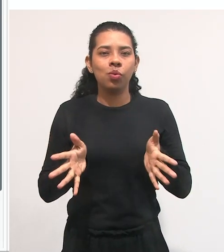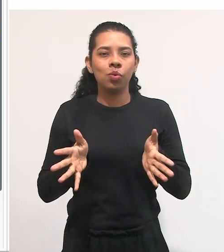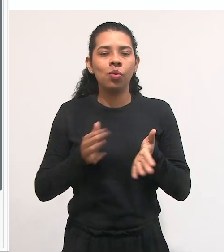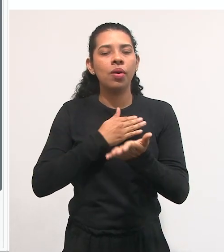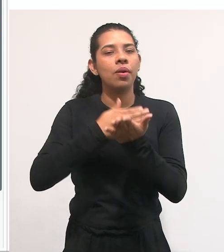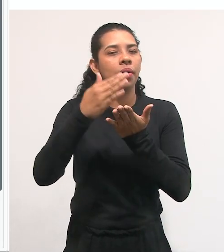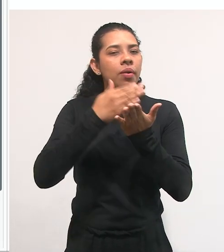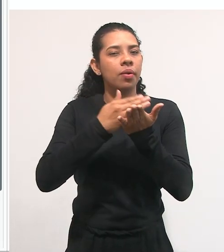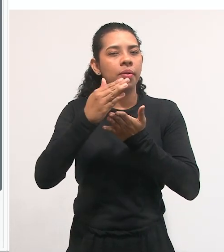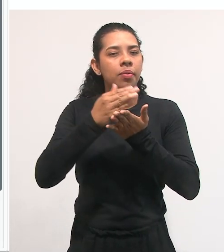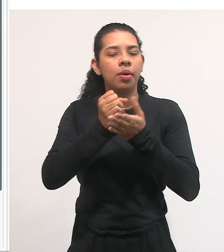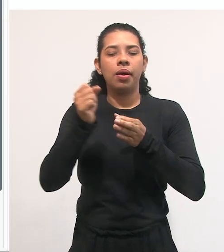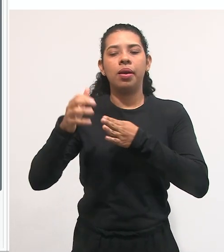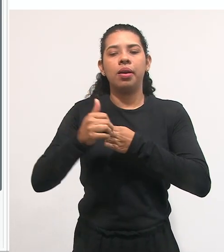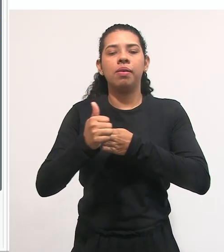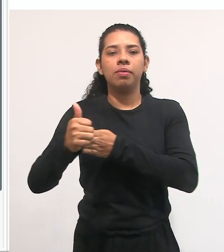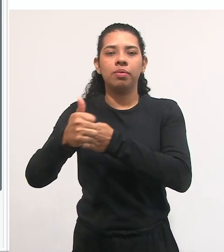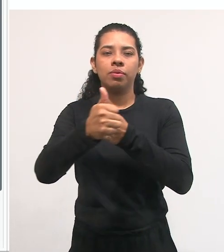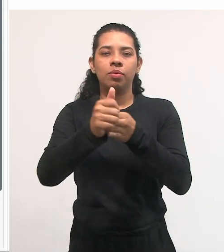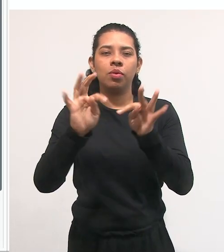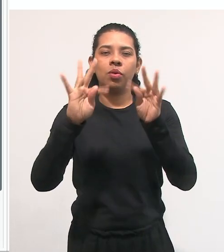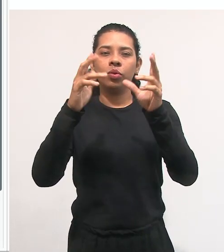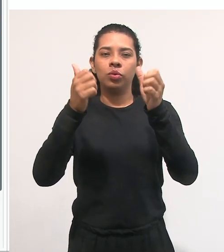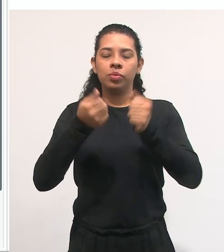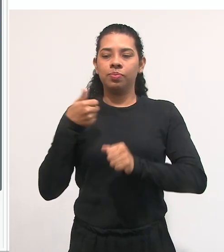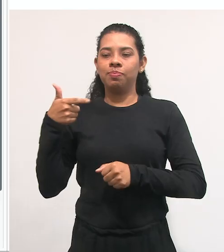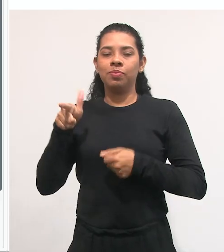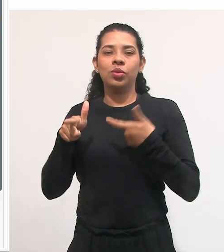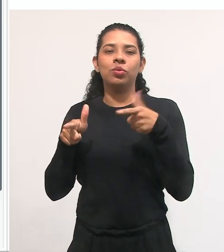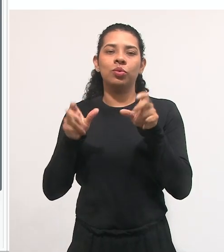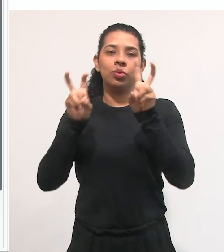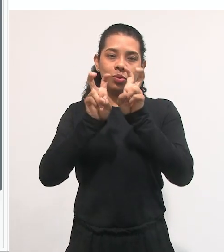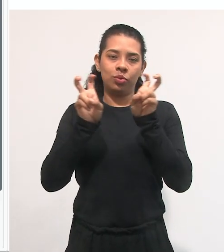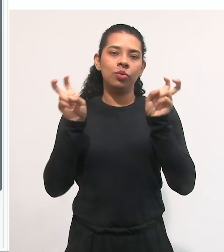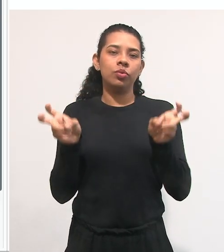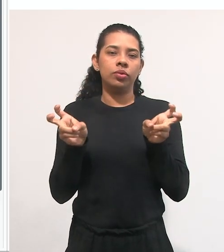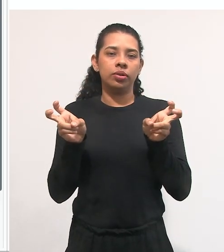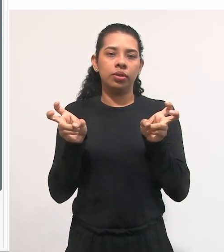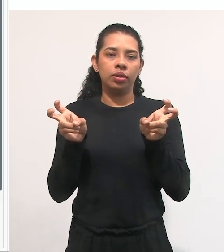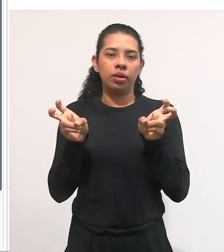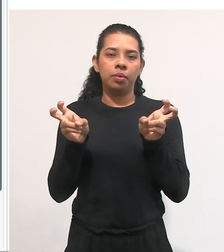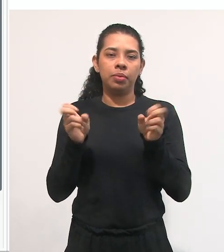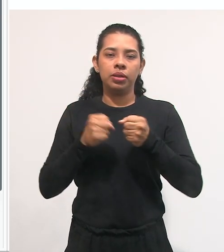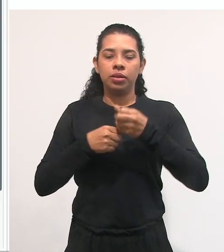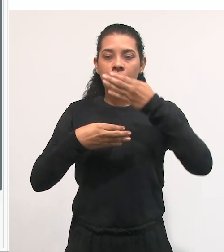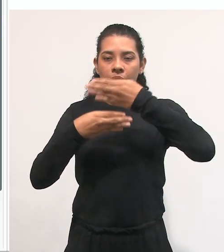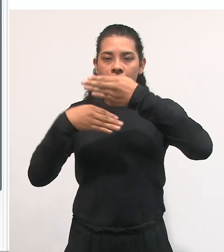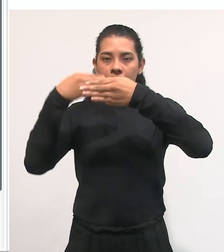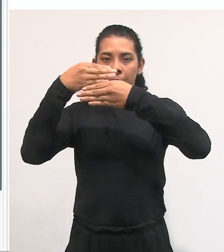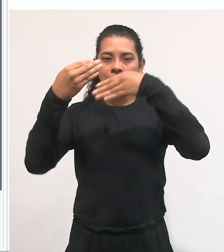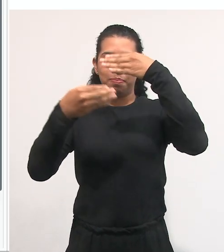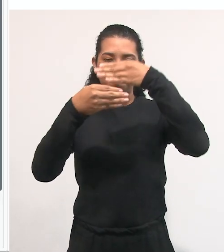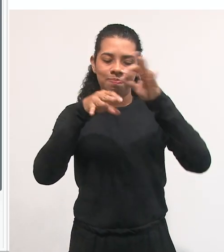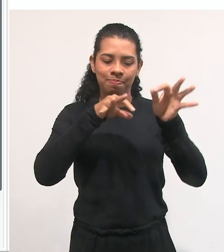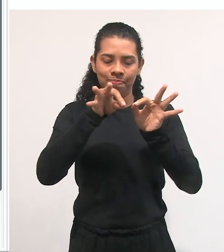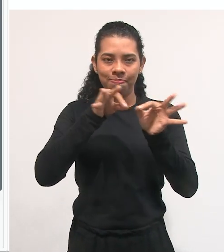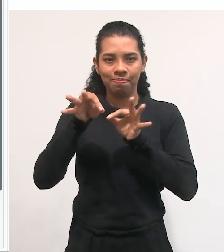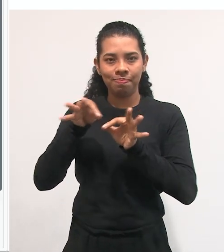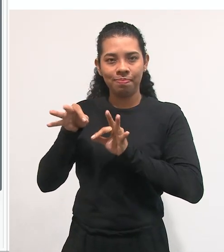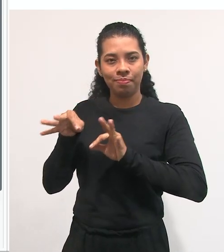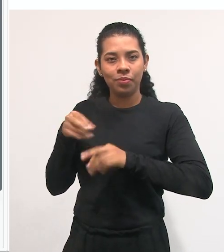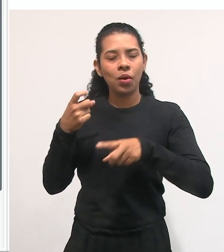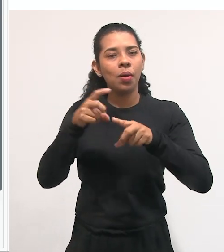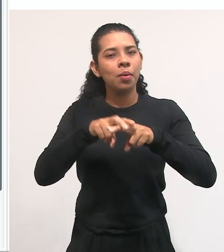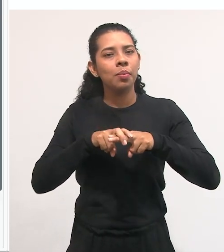a LDB que vai direcionar todos os demais, todas as outras estruturas curriculares. Porque